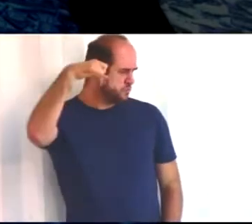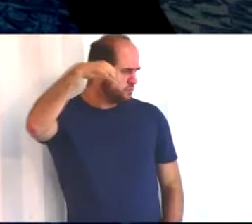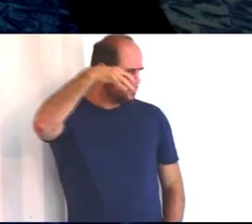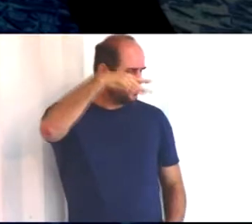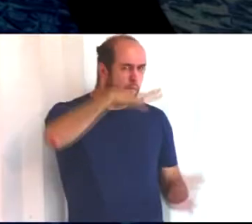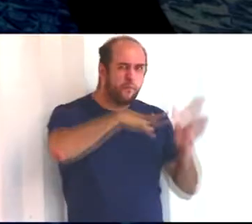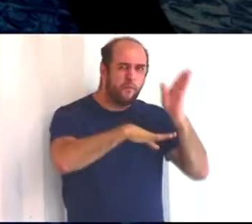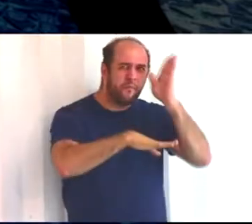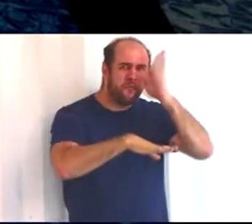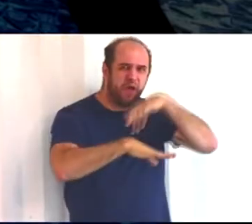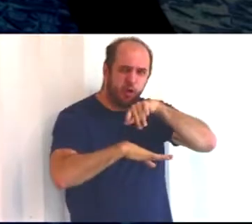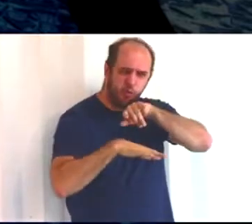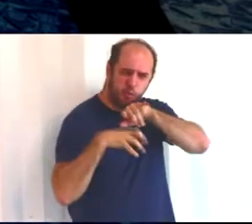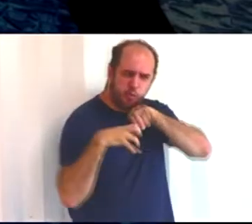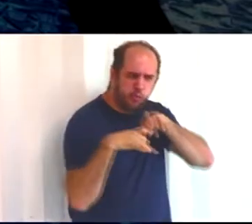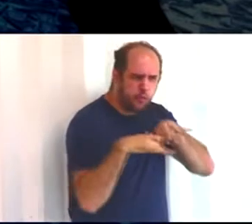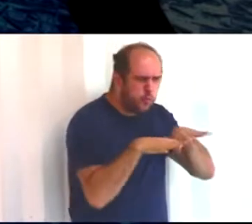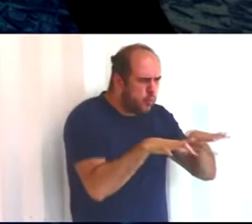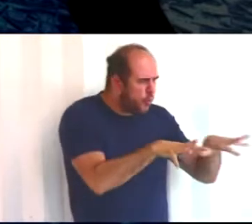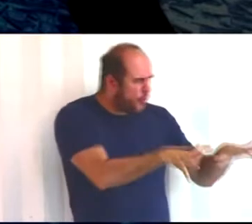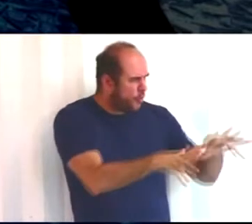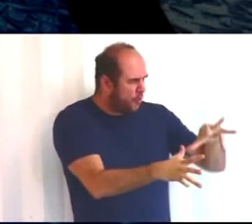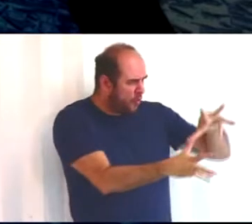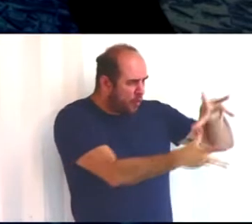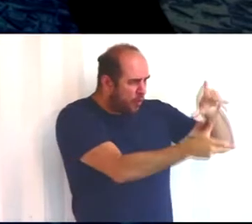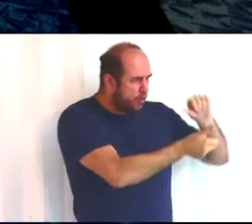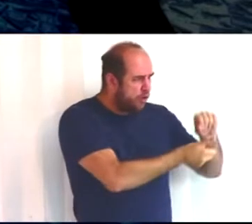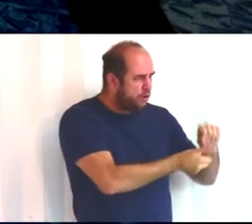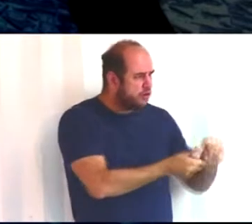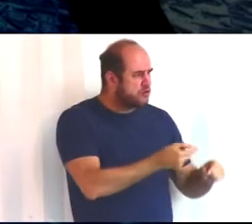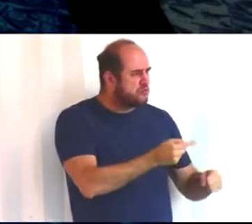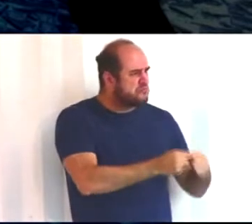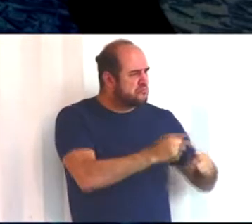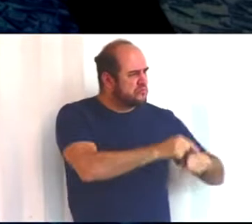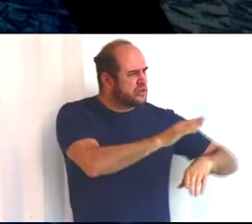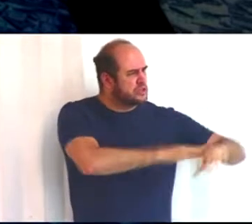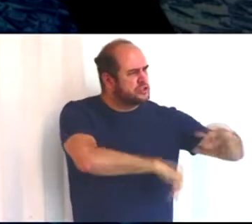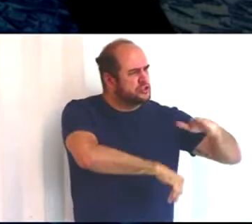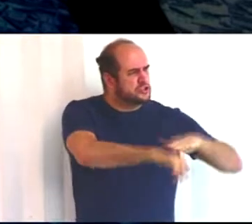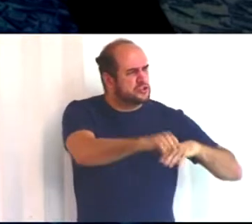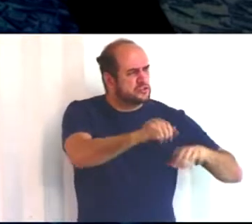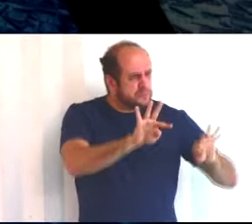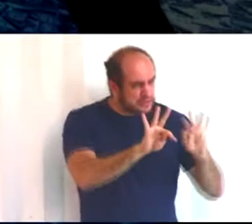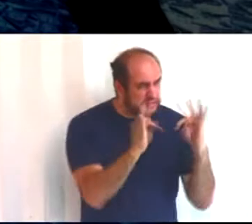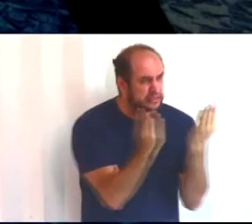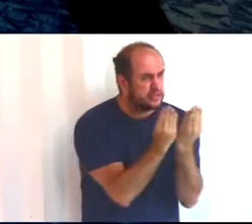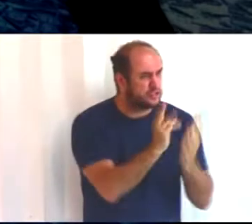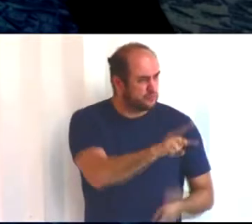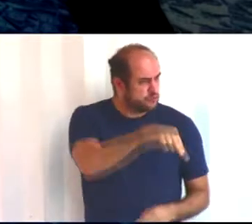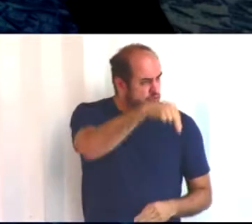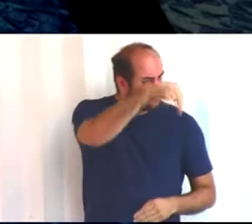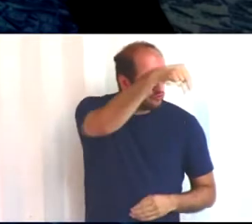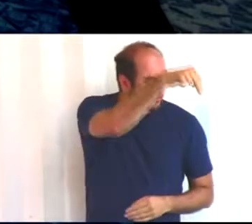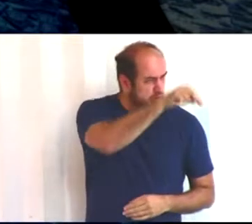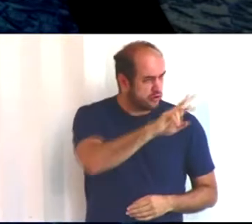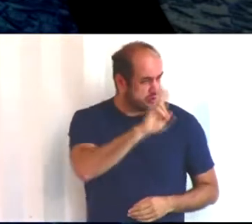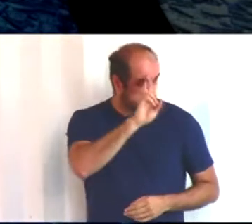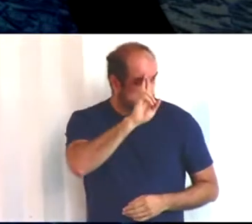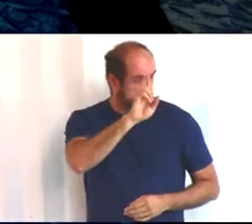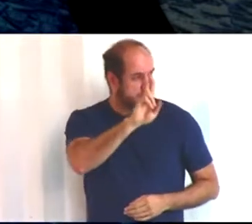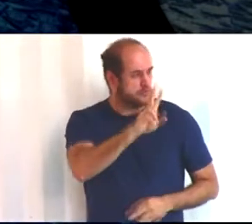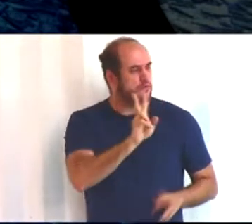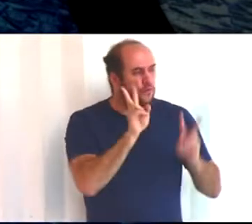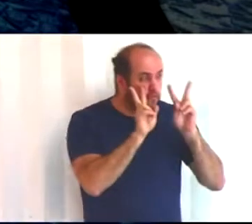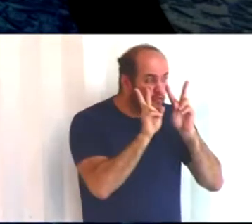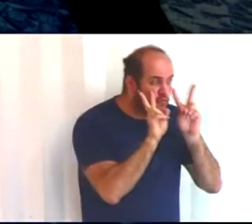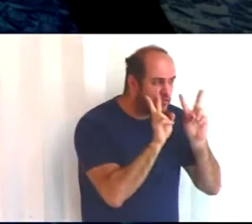sobre todos os habitantes da terra. Pois eis que convoco todas as tribos dos reinos do norte, diz o Senhor, e virão,